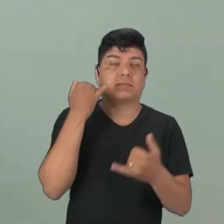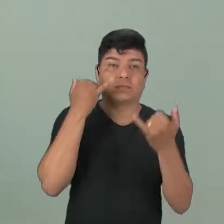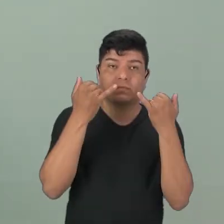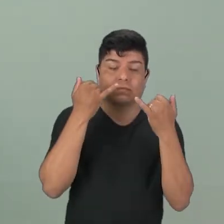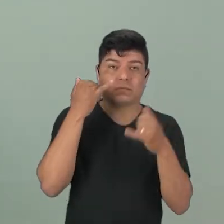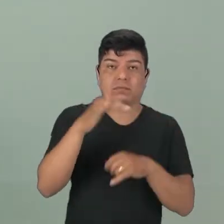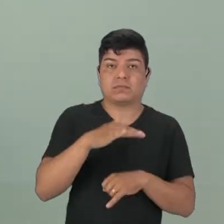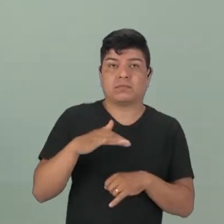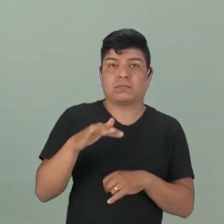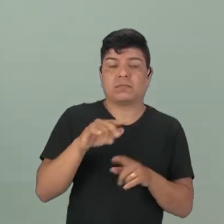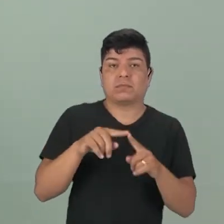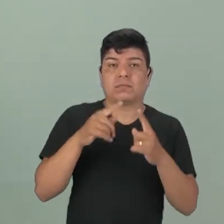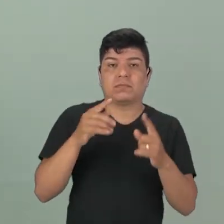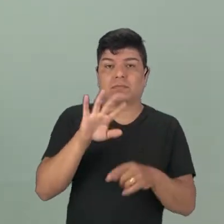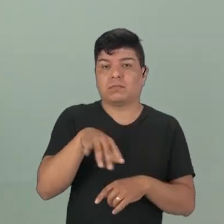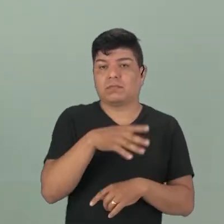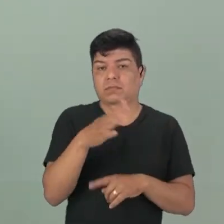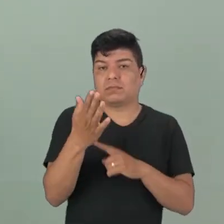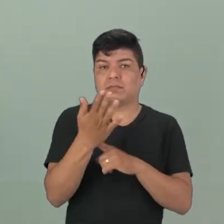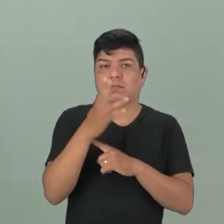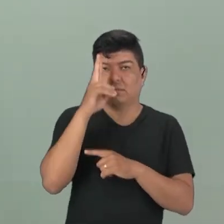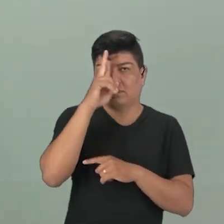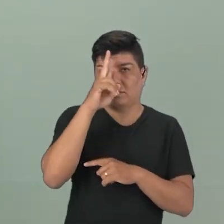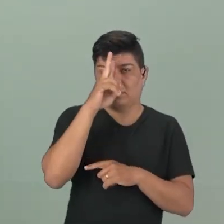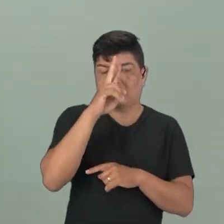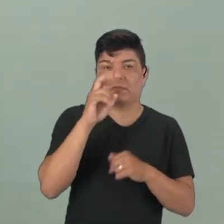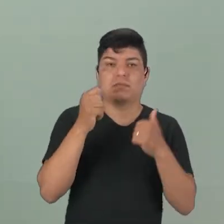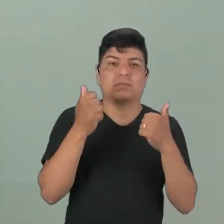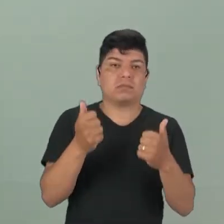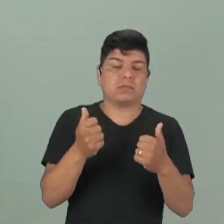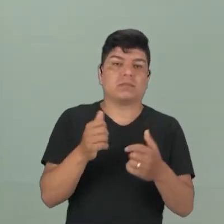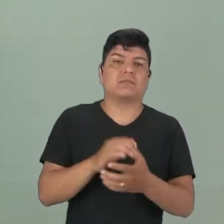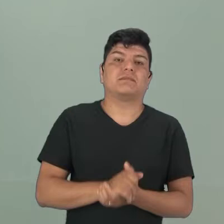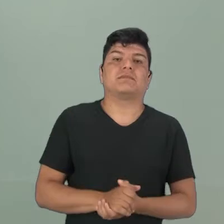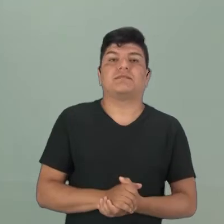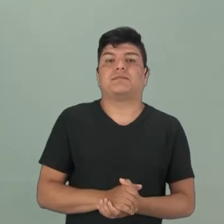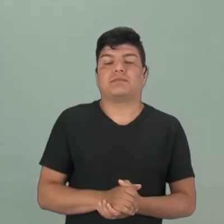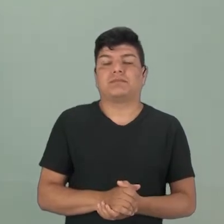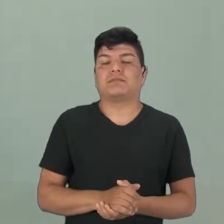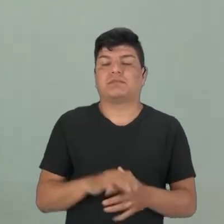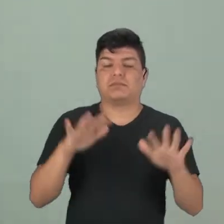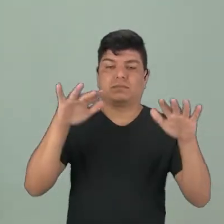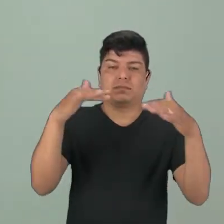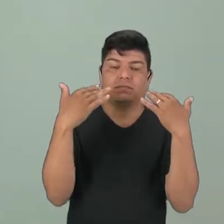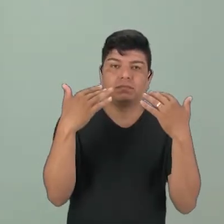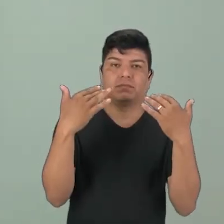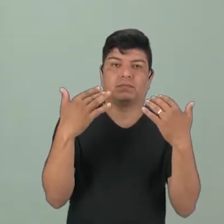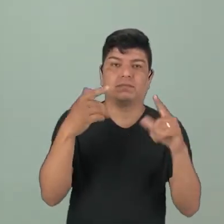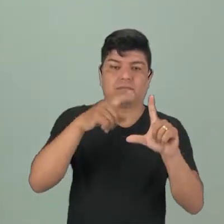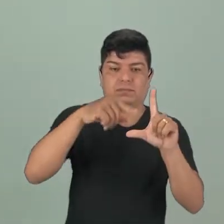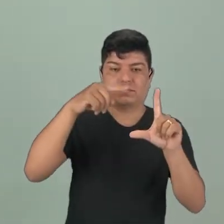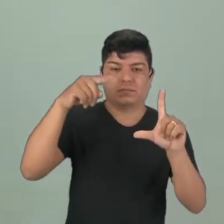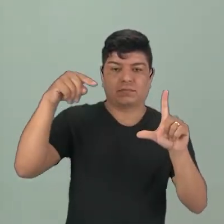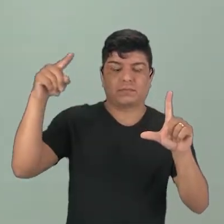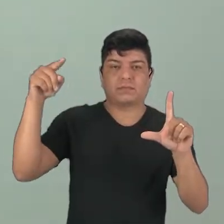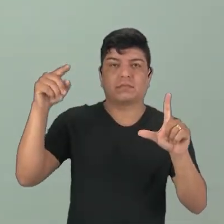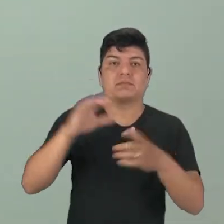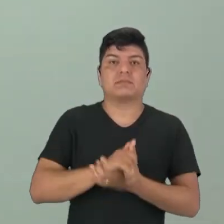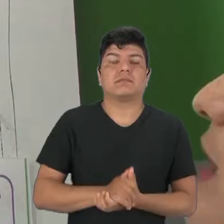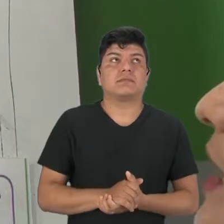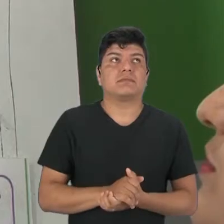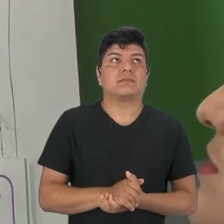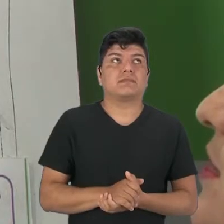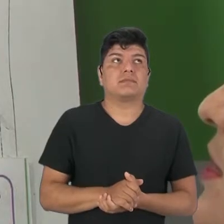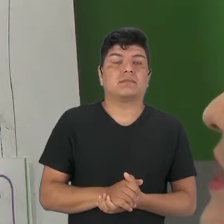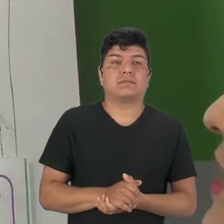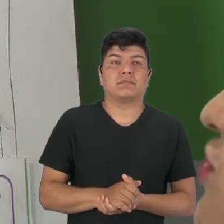informação abaixo, mas a tabela vai nos ajudar a lembrar, só você entender o gráfico. Vamos aqui comigo, nesse gráfico aqui, ó, na preferência